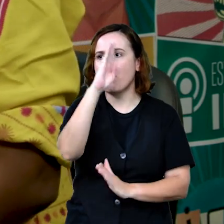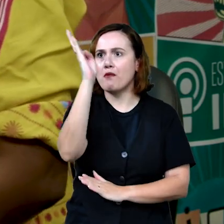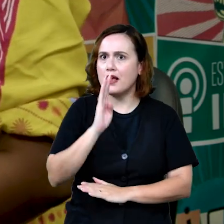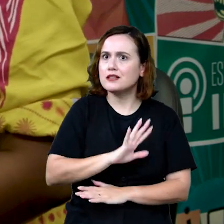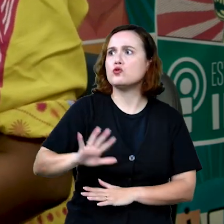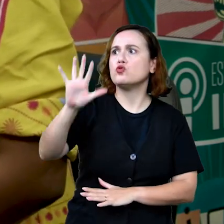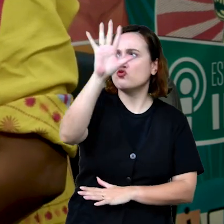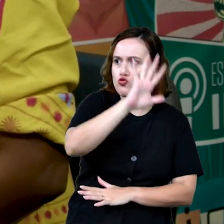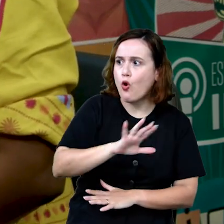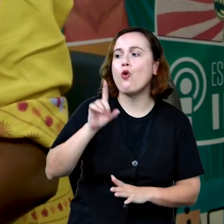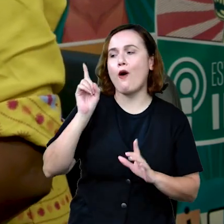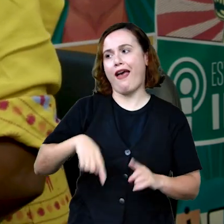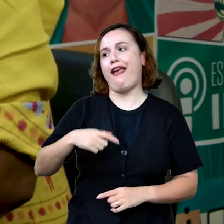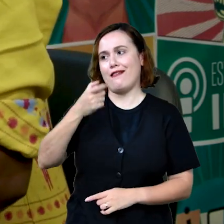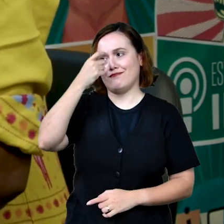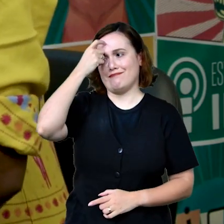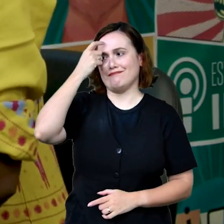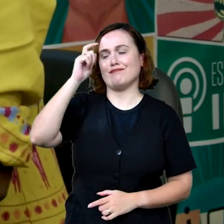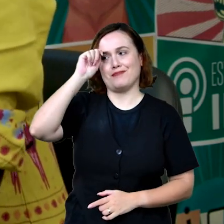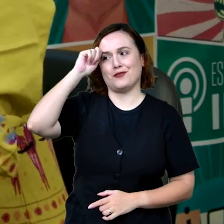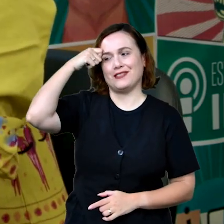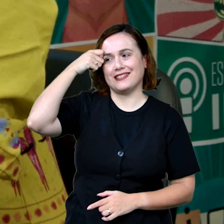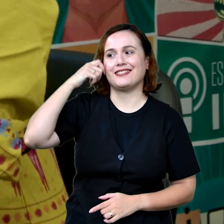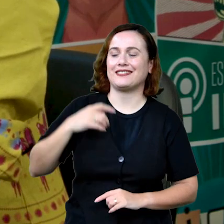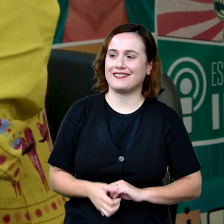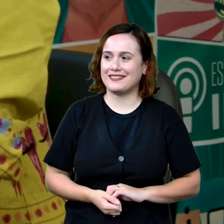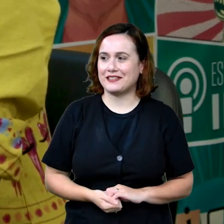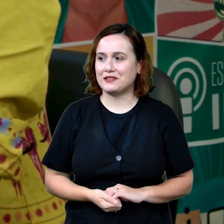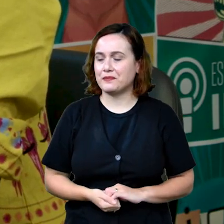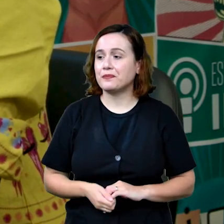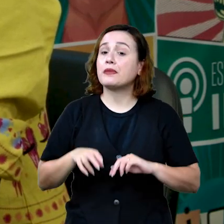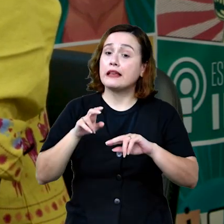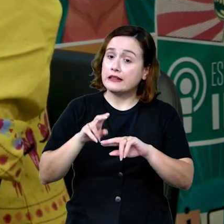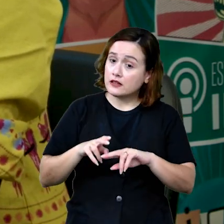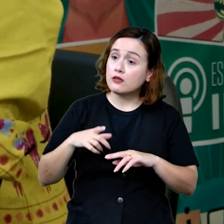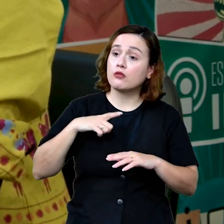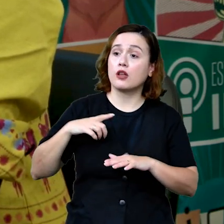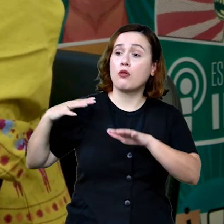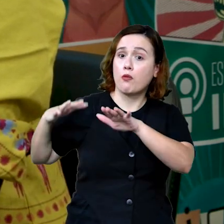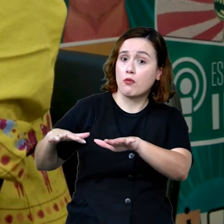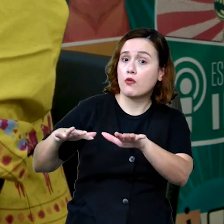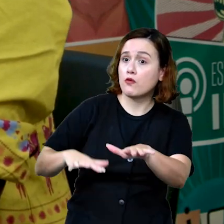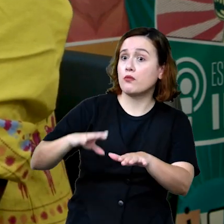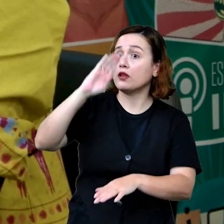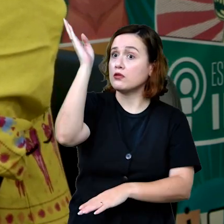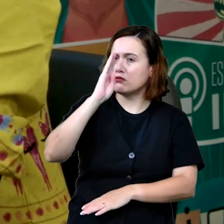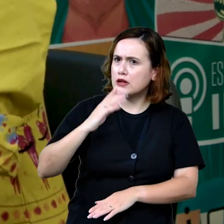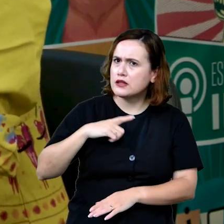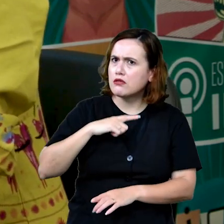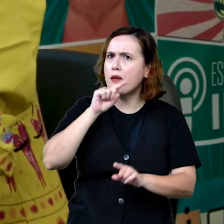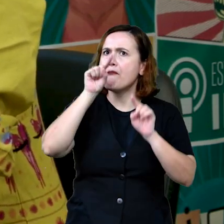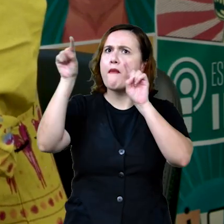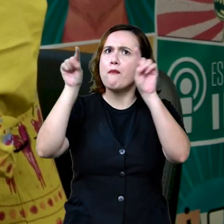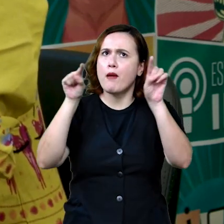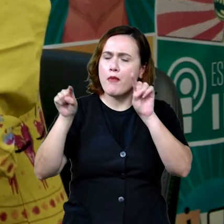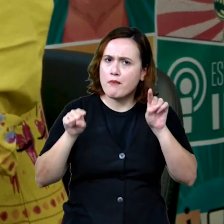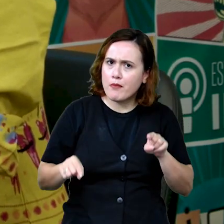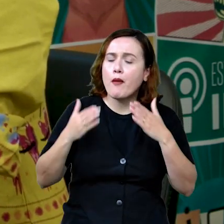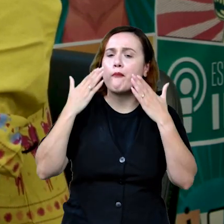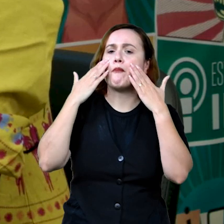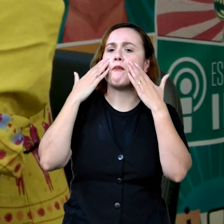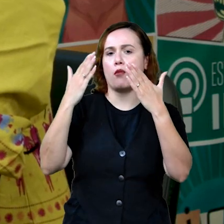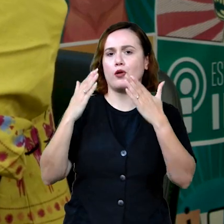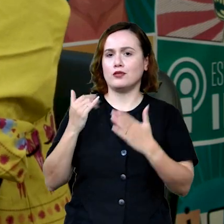o movimento que várias cidades, né, pelo Brasil foram fazendo, deixaram bem evidente